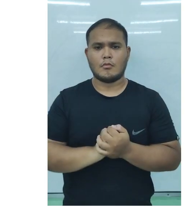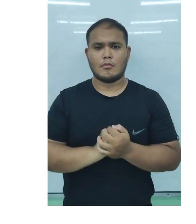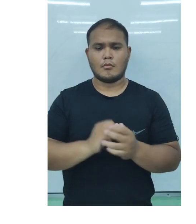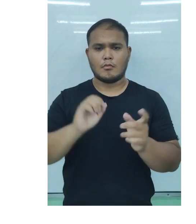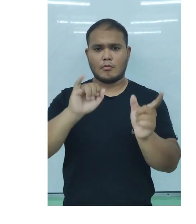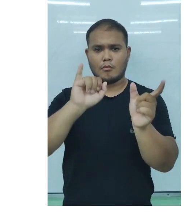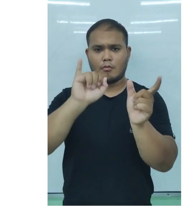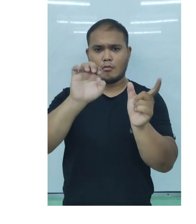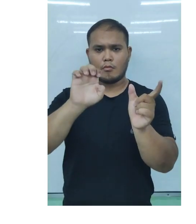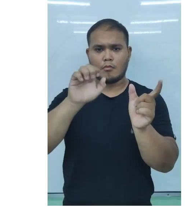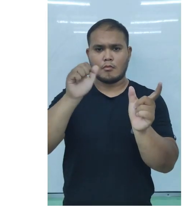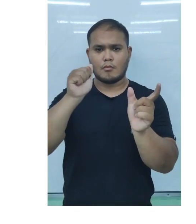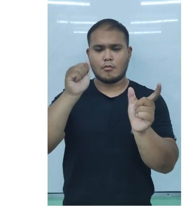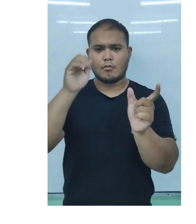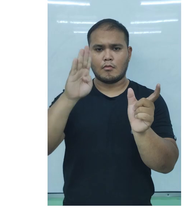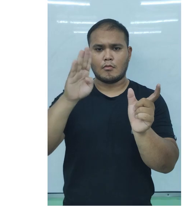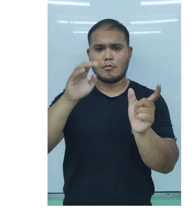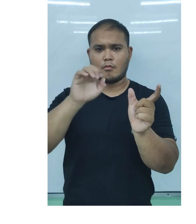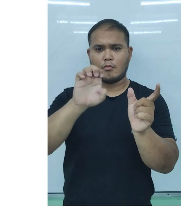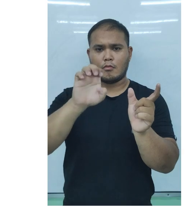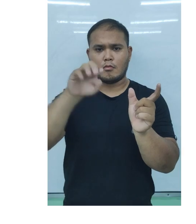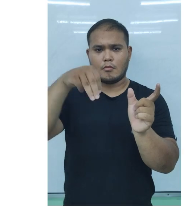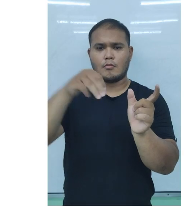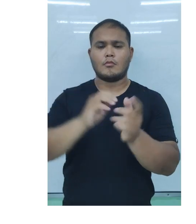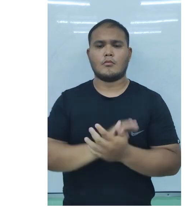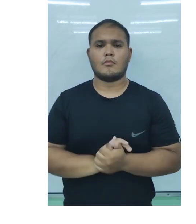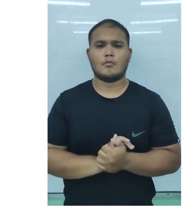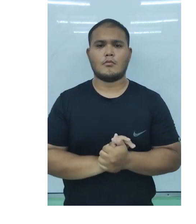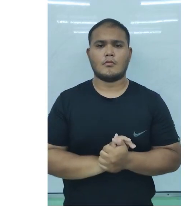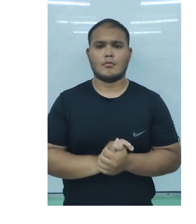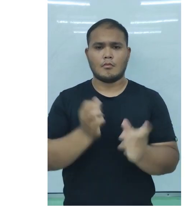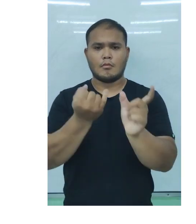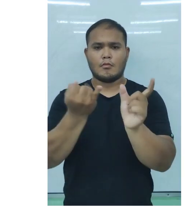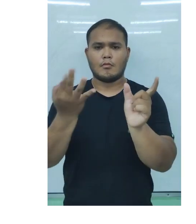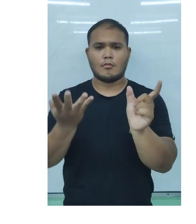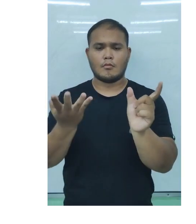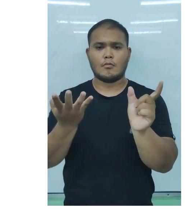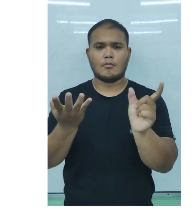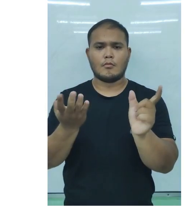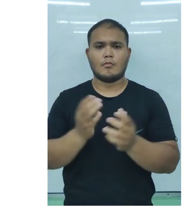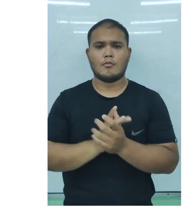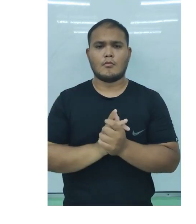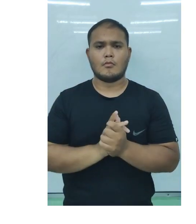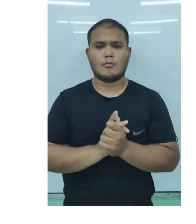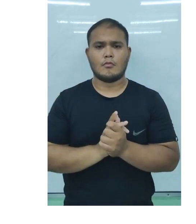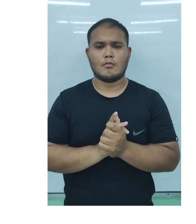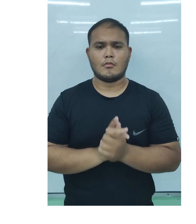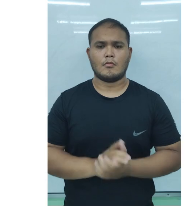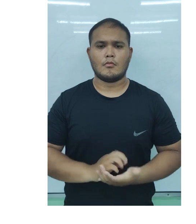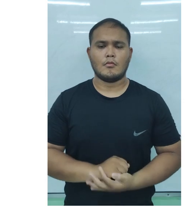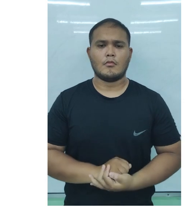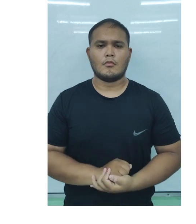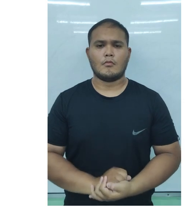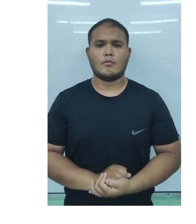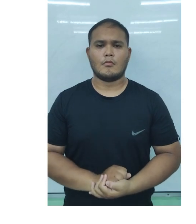No plural, nós temos nos casos nominativo, vocativo e